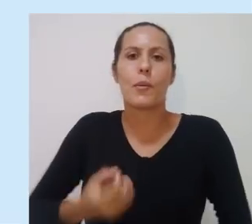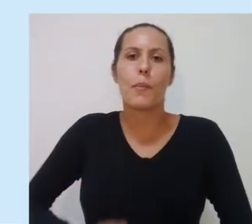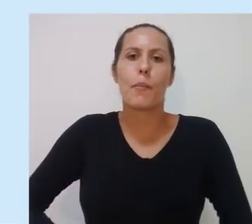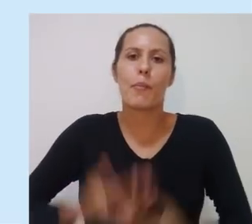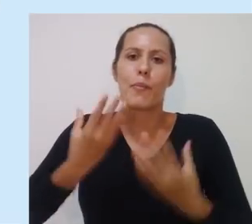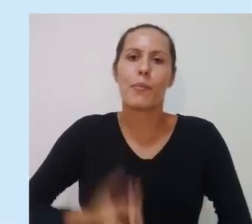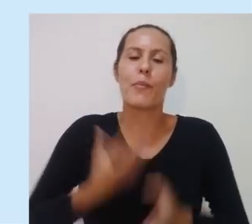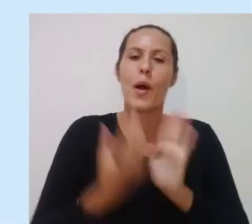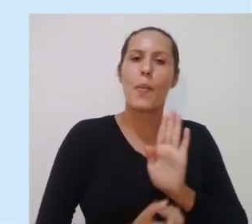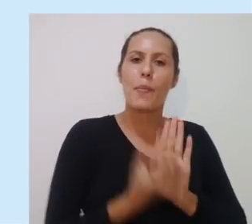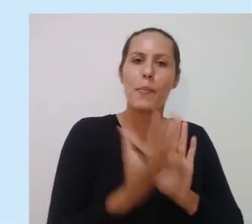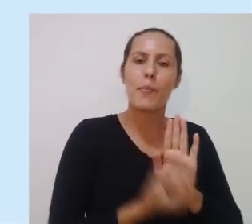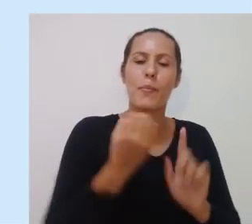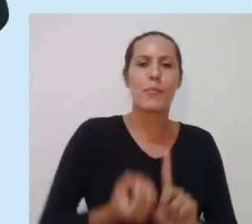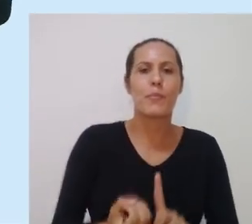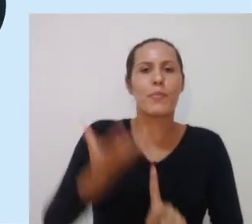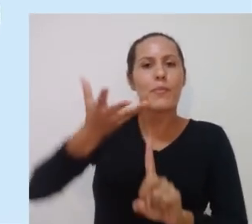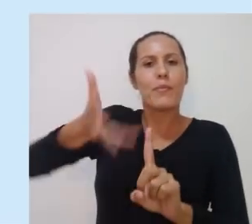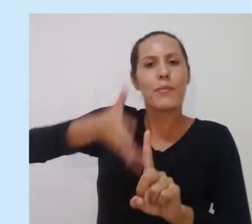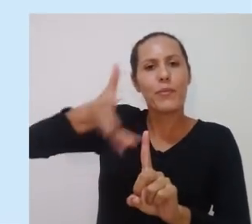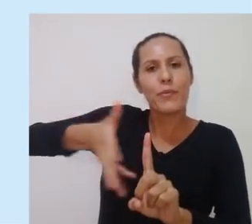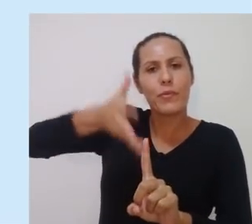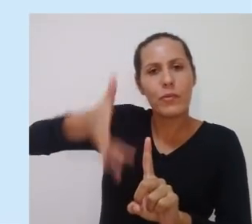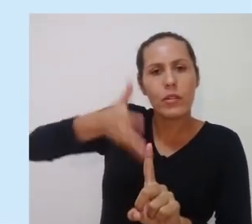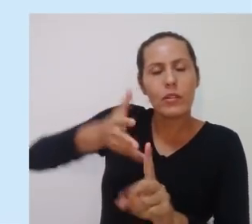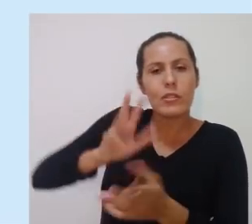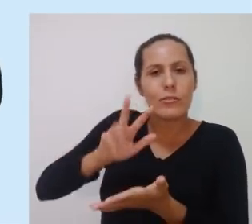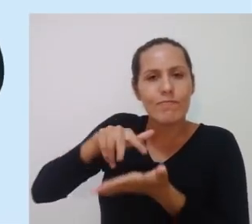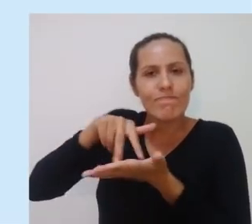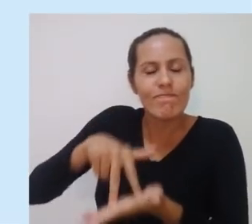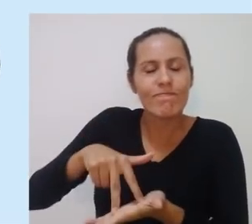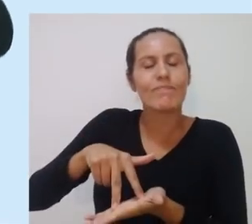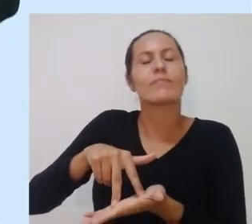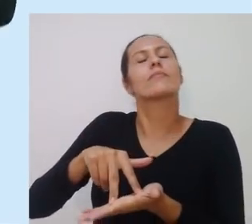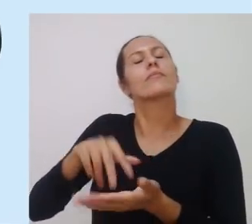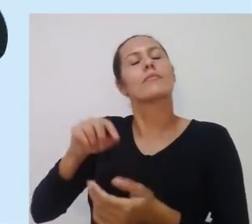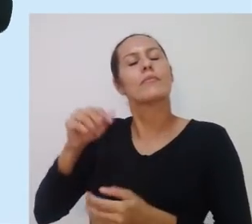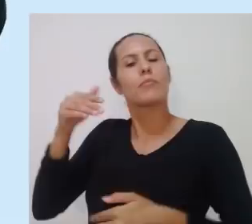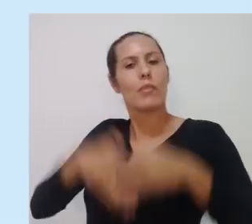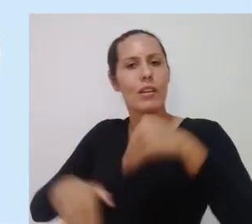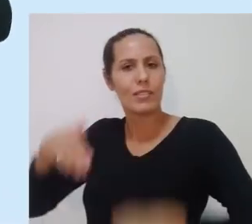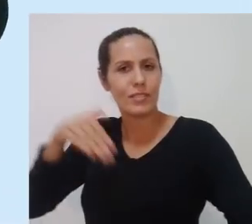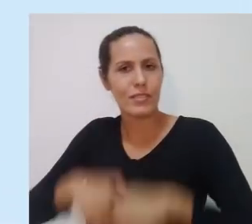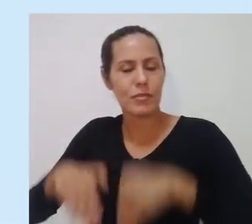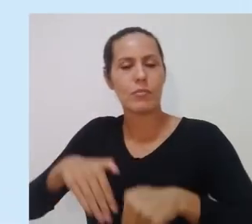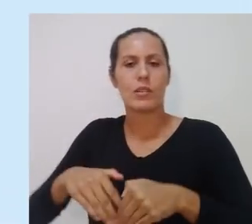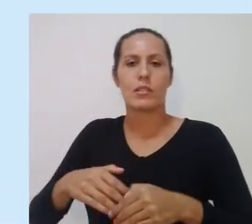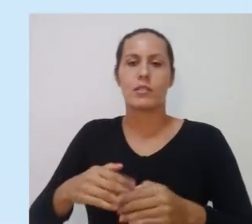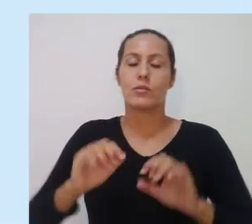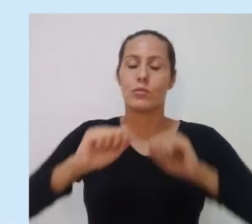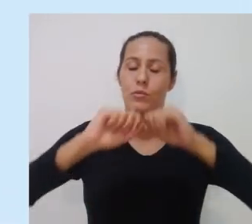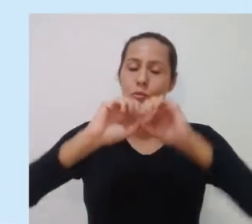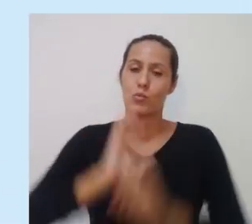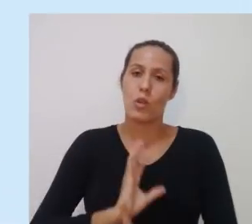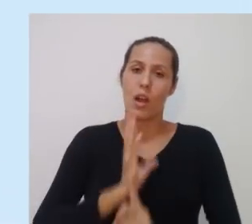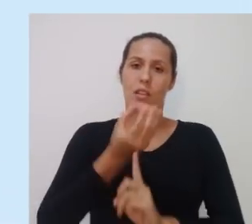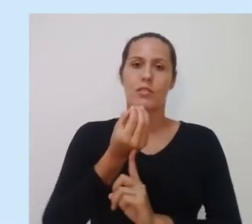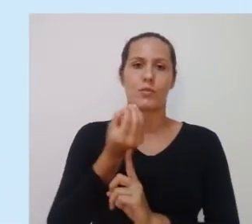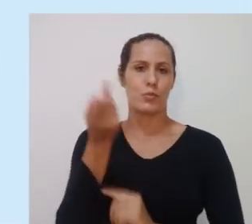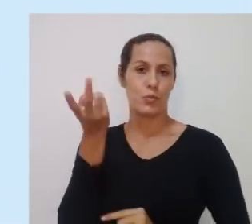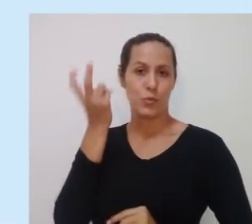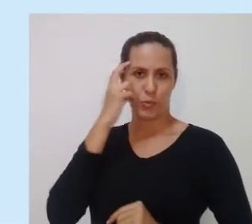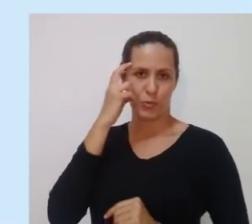ela estava fazendo, ela estava produzindo, ela estava ativamente participando